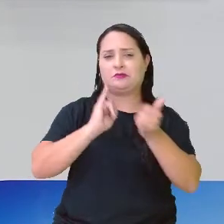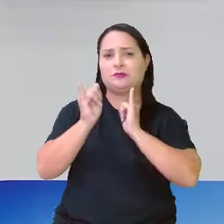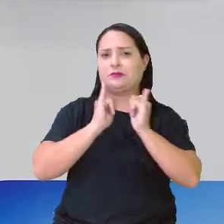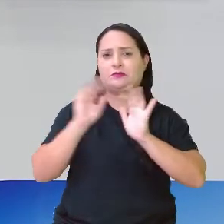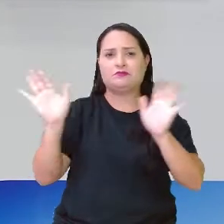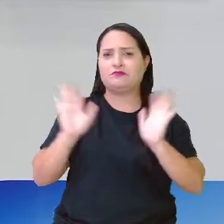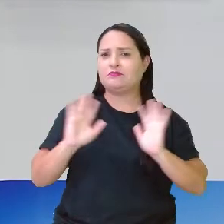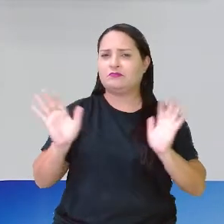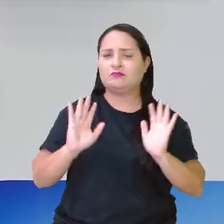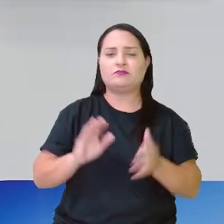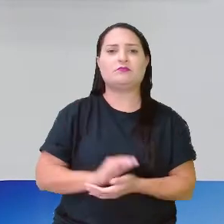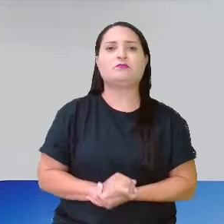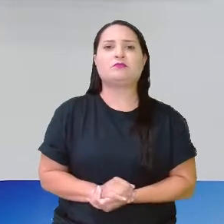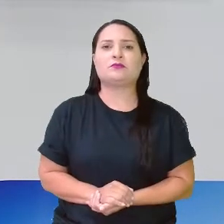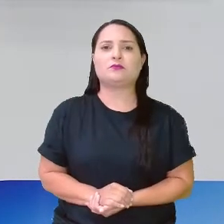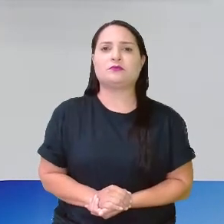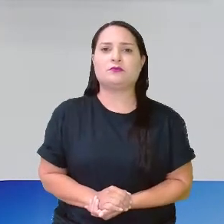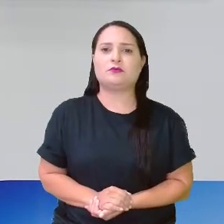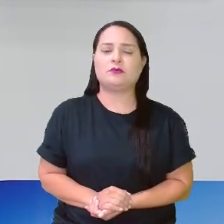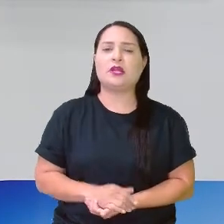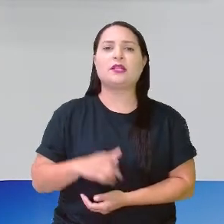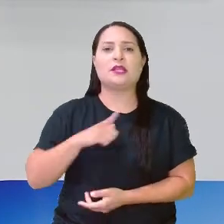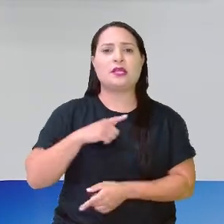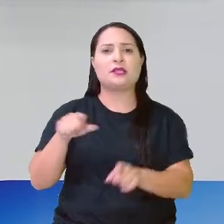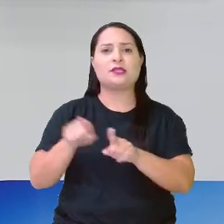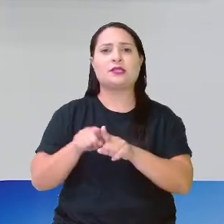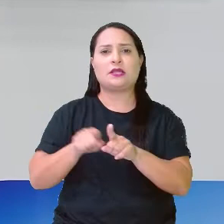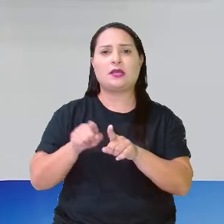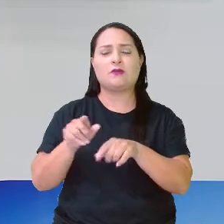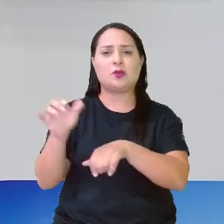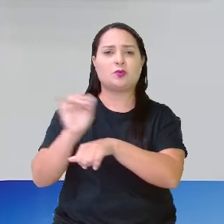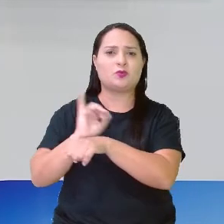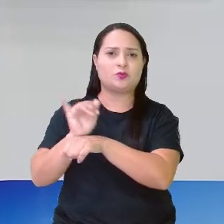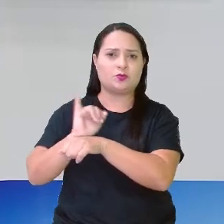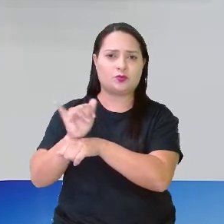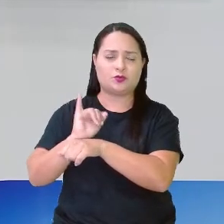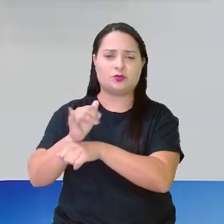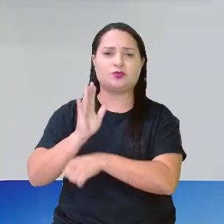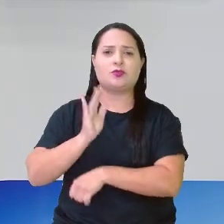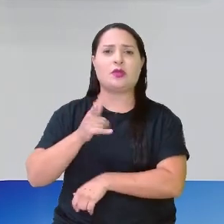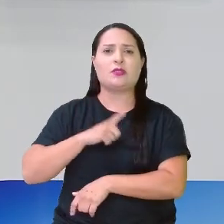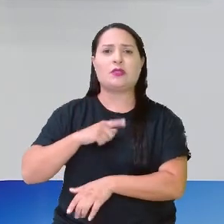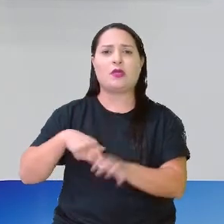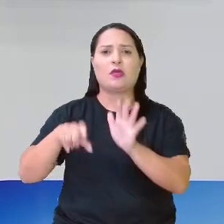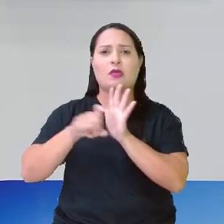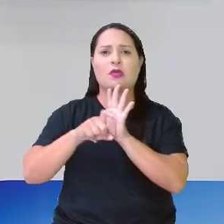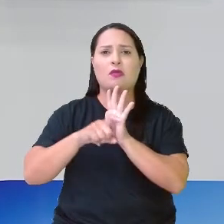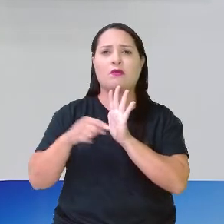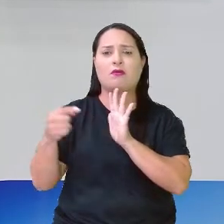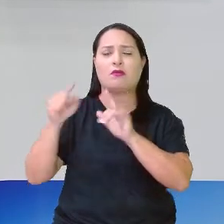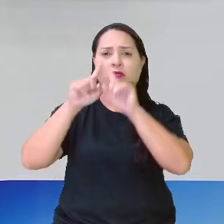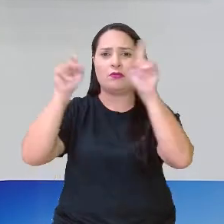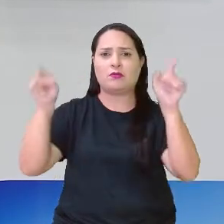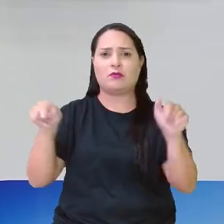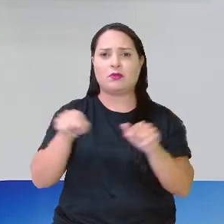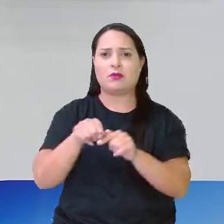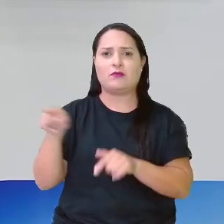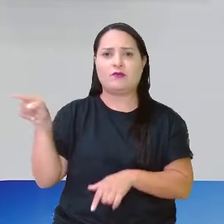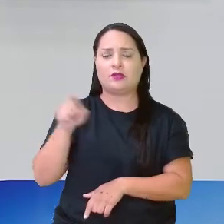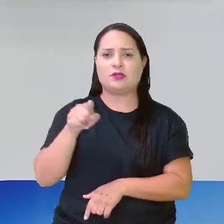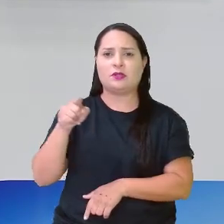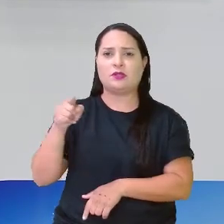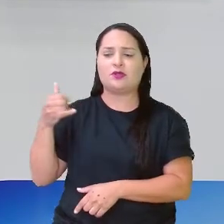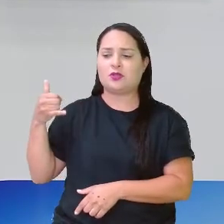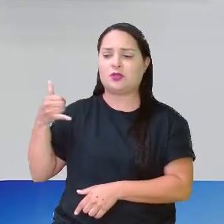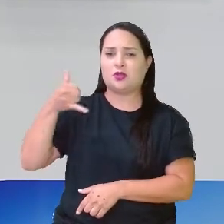né? Então, temos também o canal no YouTube, e aí já tem um QR Code na tela para vocês, que vocês podem